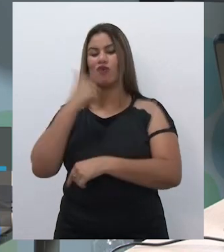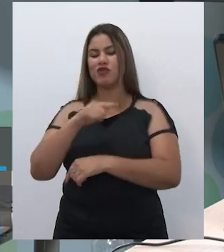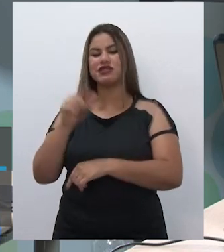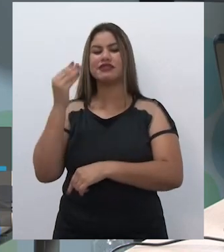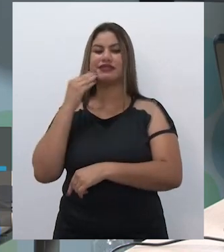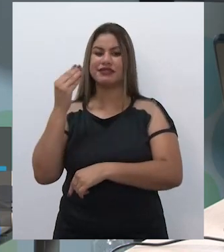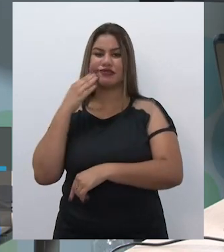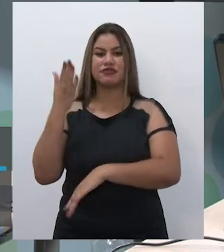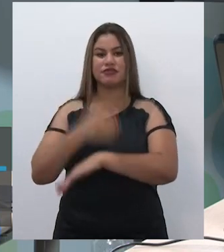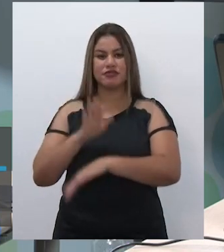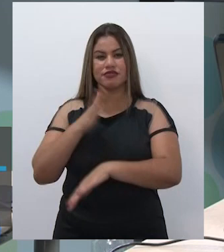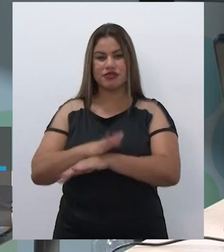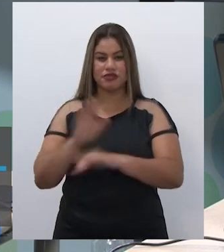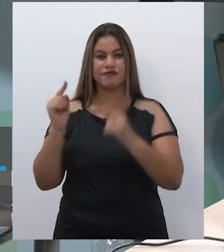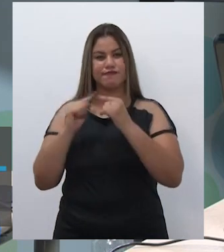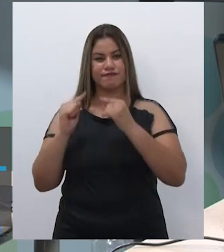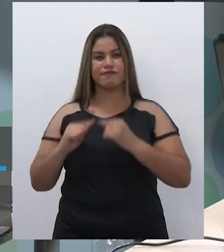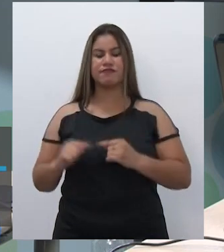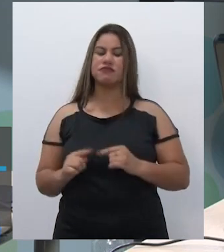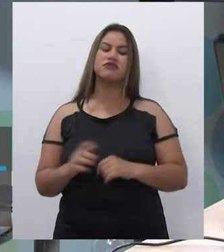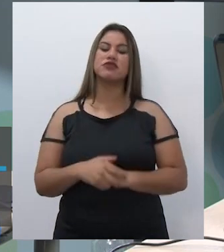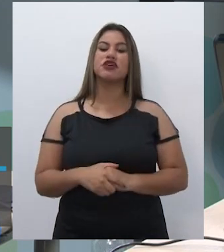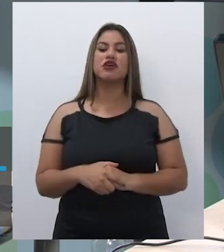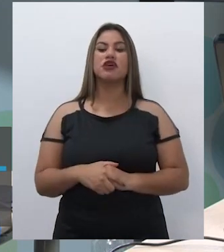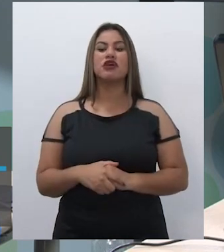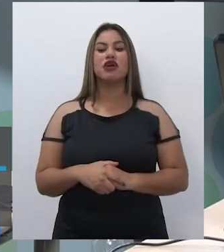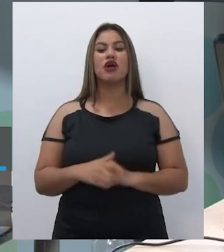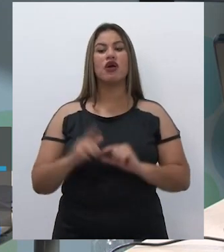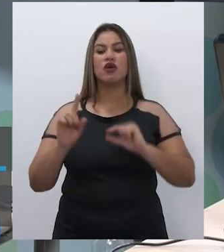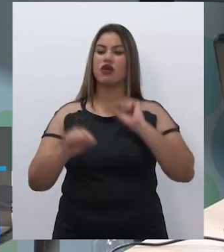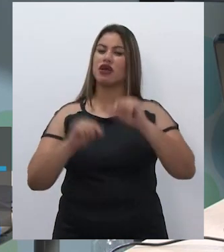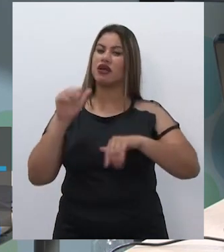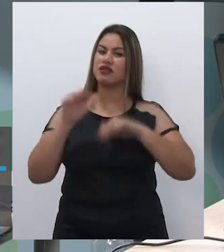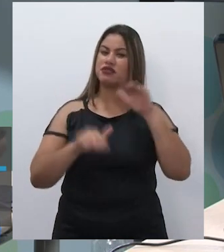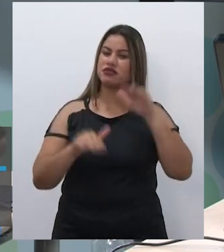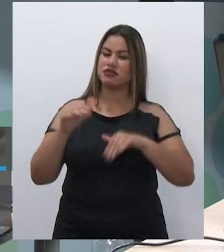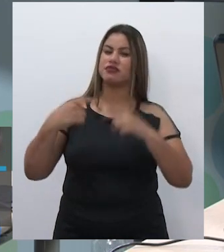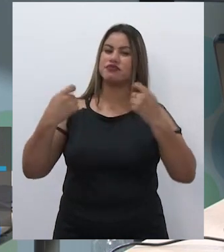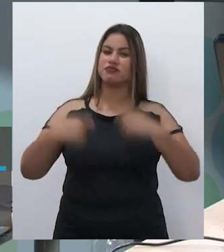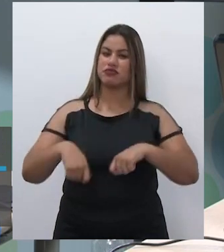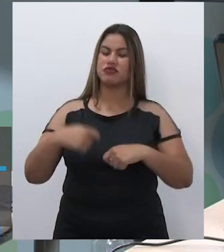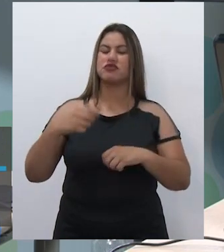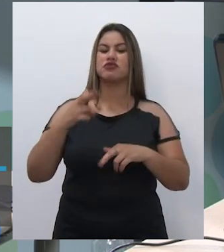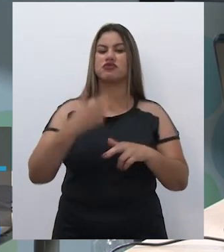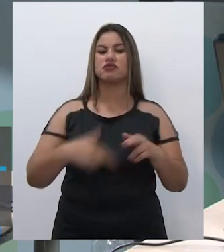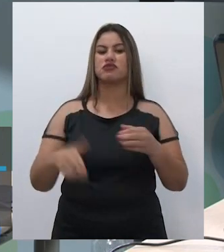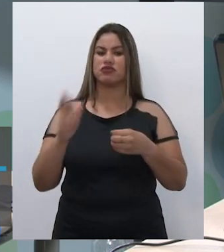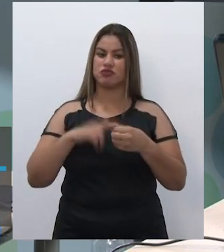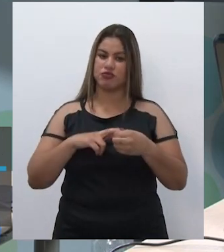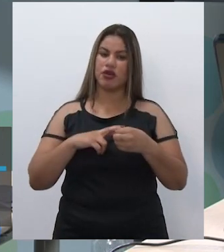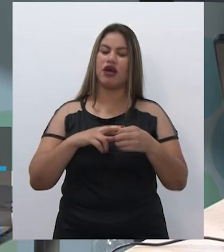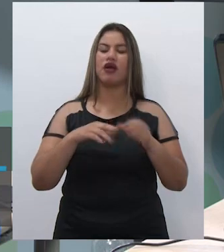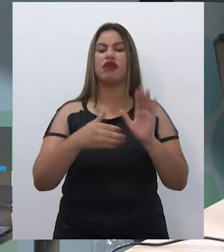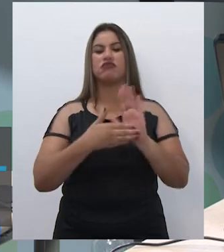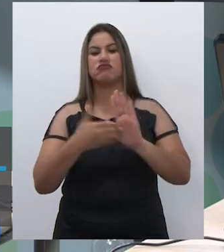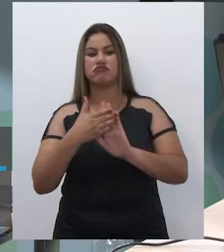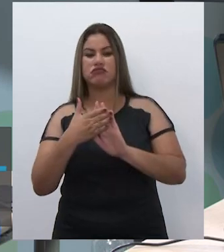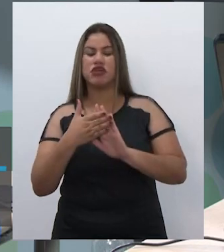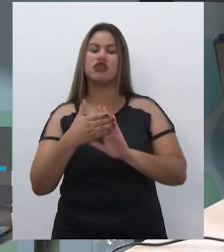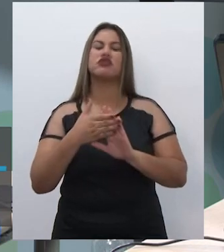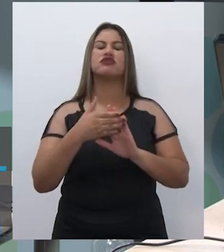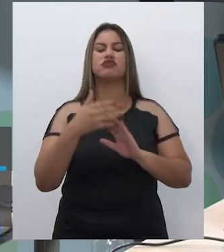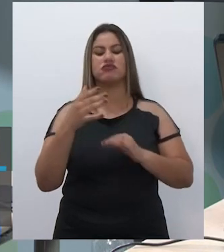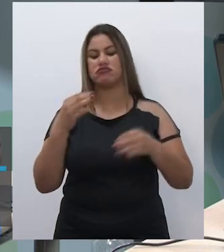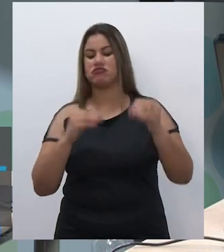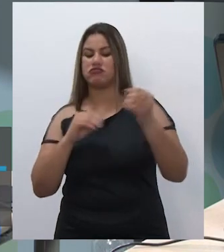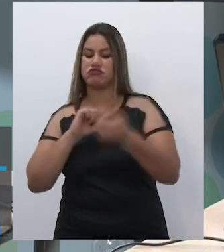esse projeto, tá bom? Visto que muitas das vezes a gente precisa retomar o planejamento, refazer algumas coisas e tá tudo